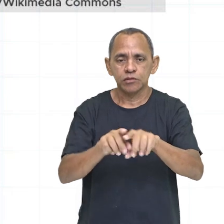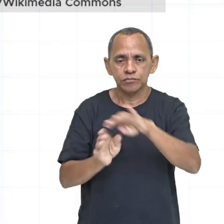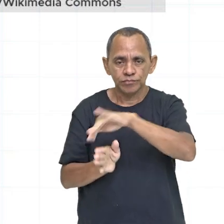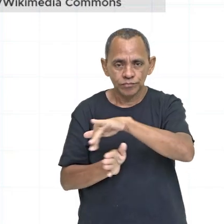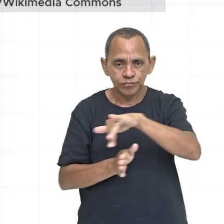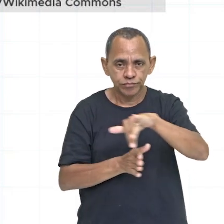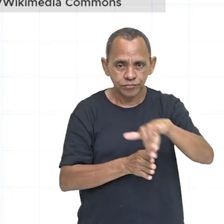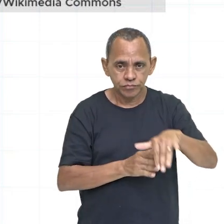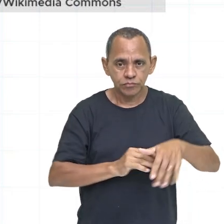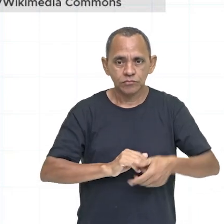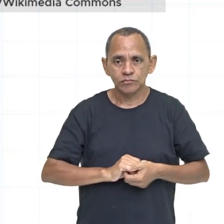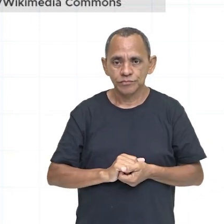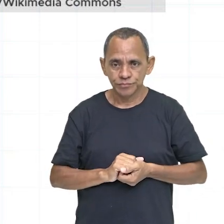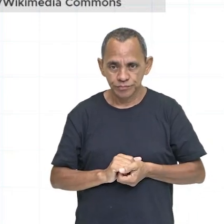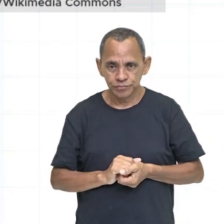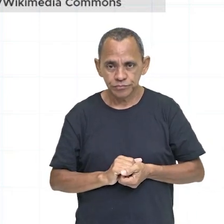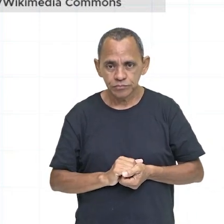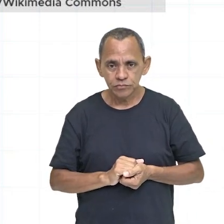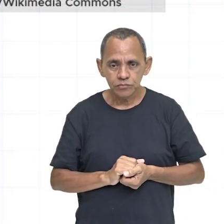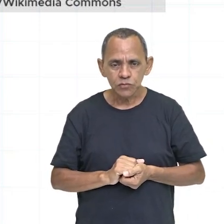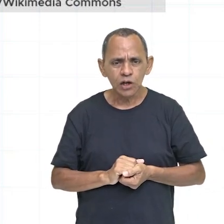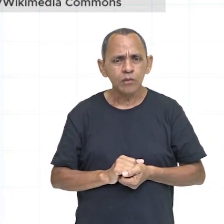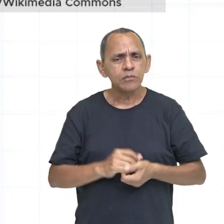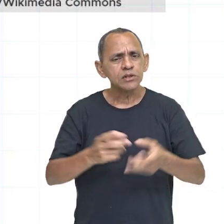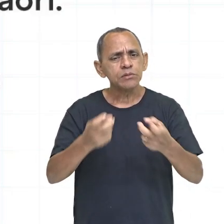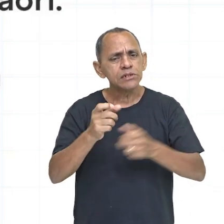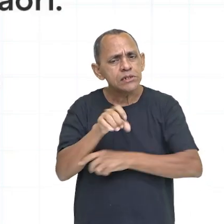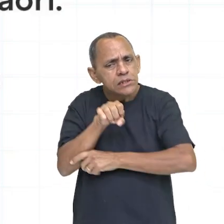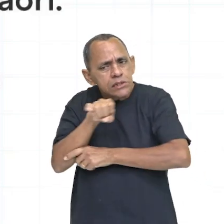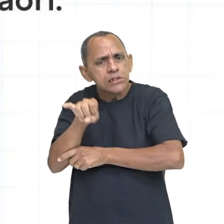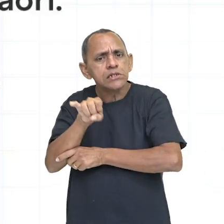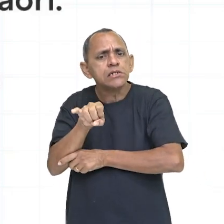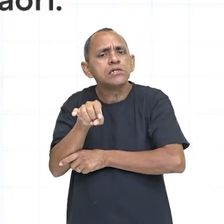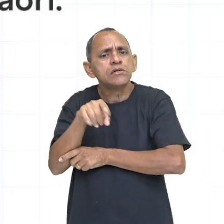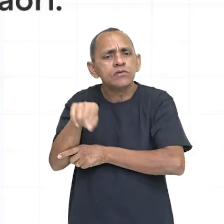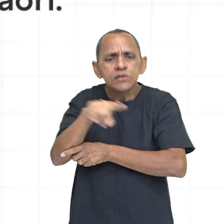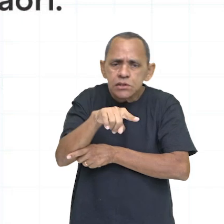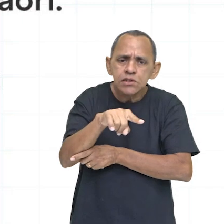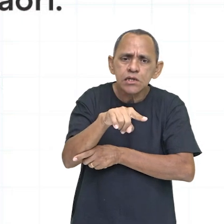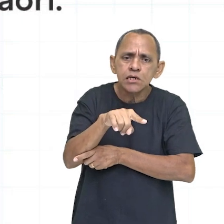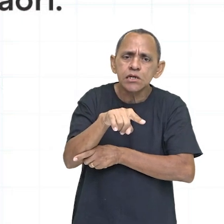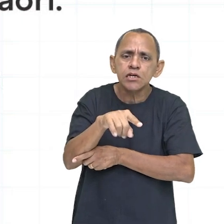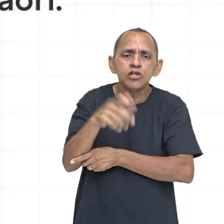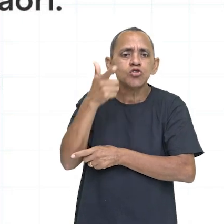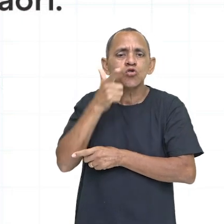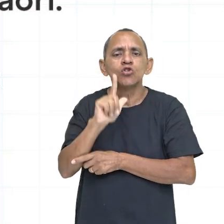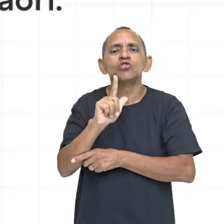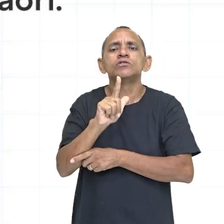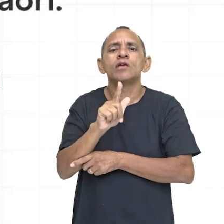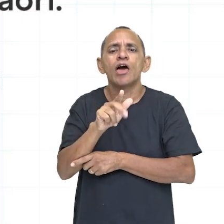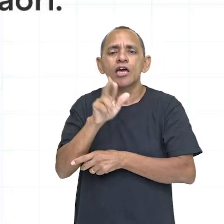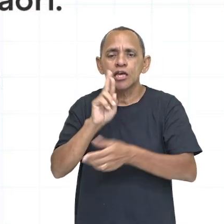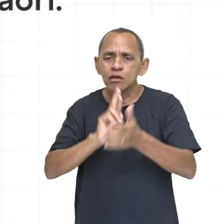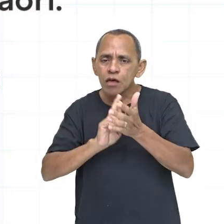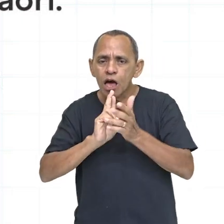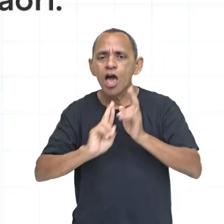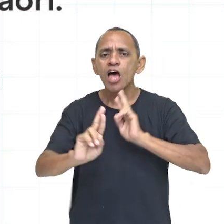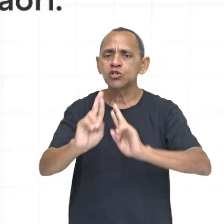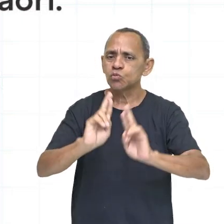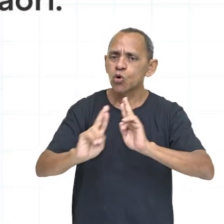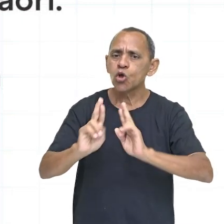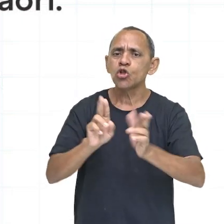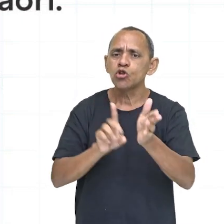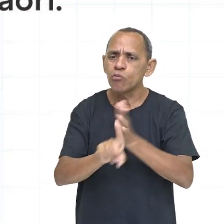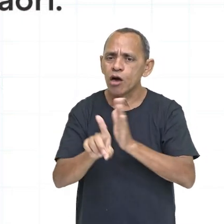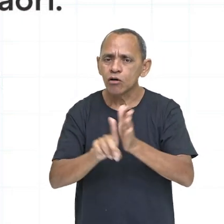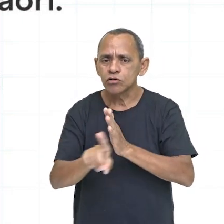Falei. Bora ver agora se vocês conseguem responder a uma questão. Which of the following